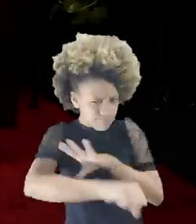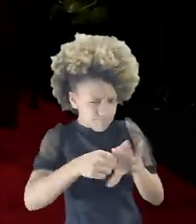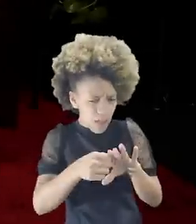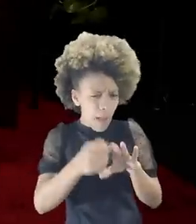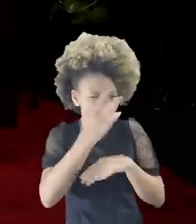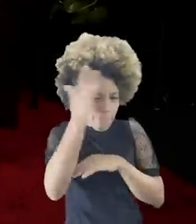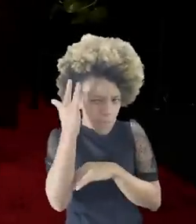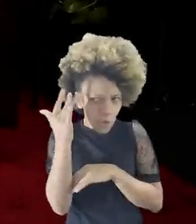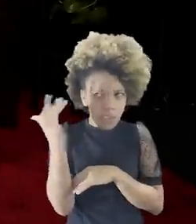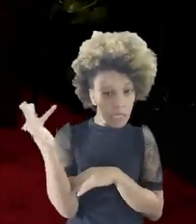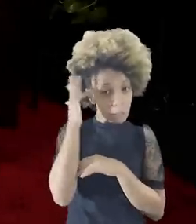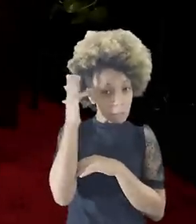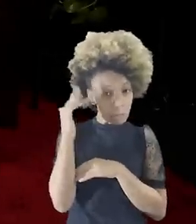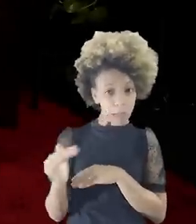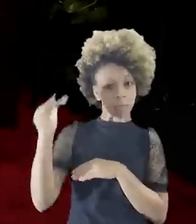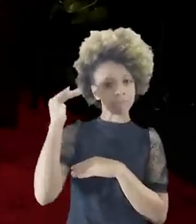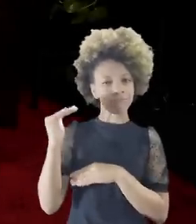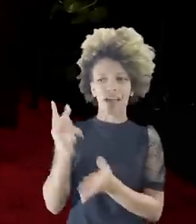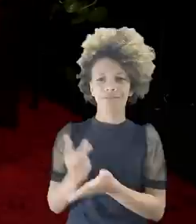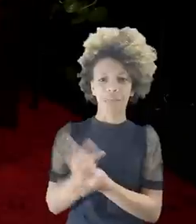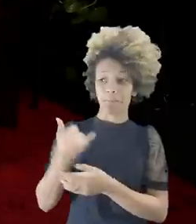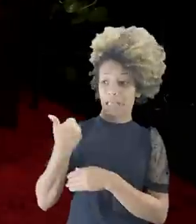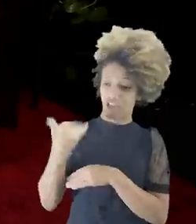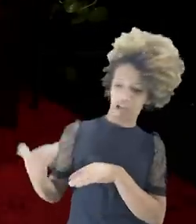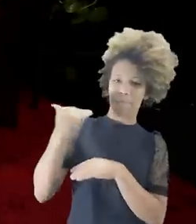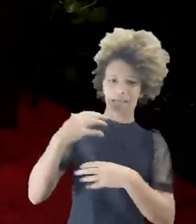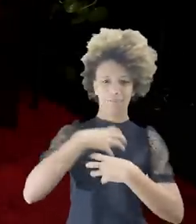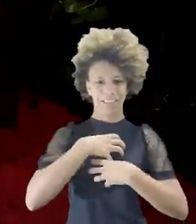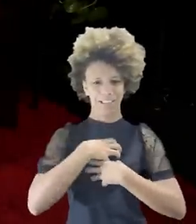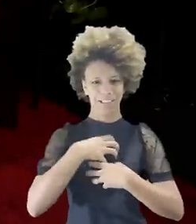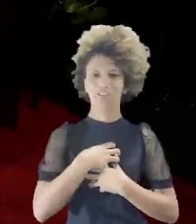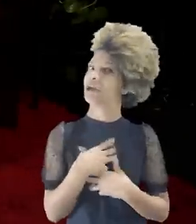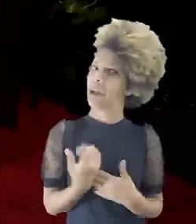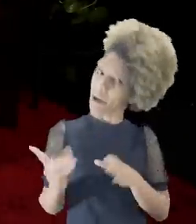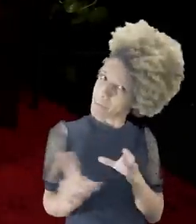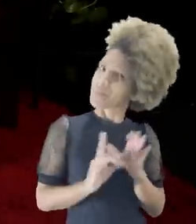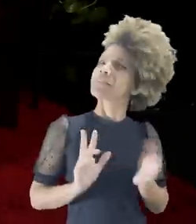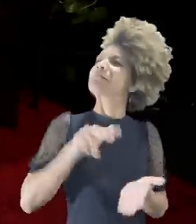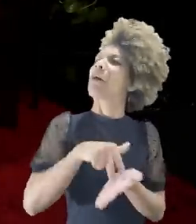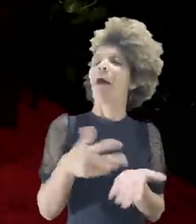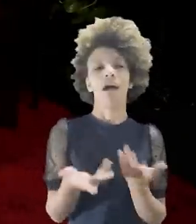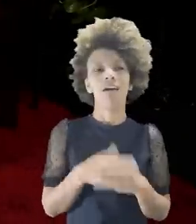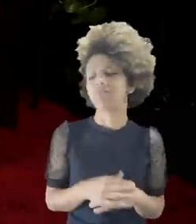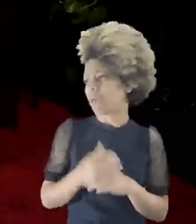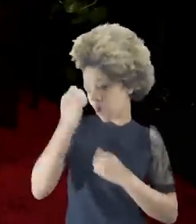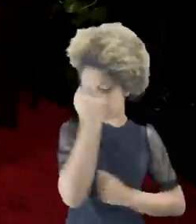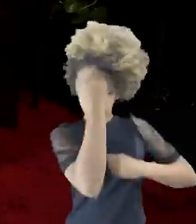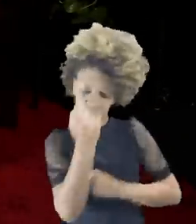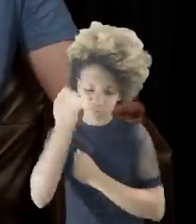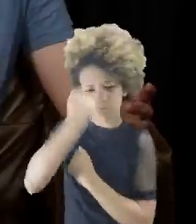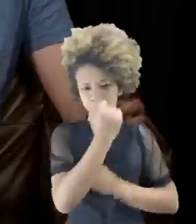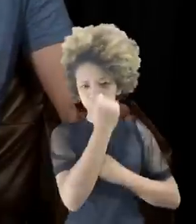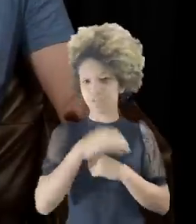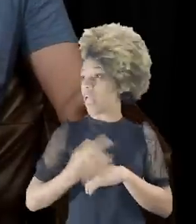pessoas precoce assim você tá pegando mulheres mais velhas para se sentir perfectivo não é que tipo assim